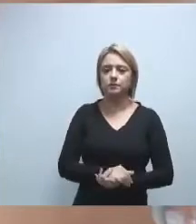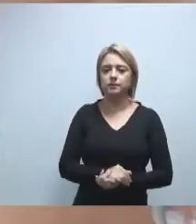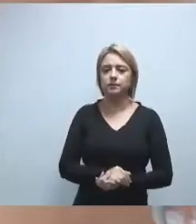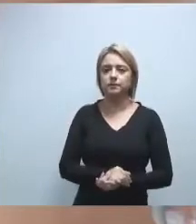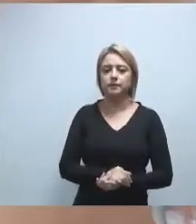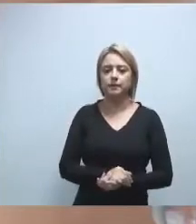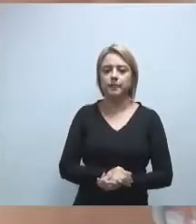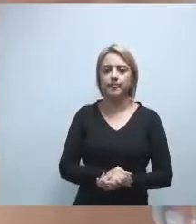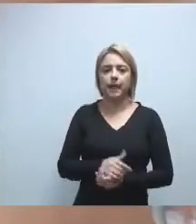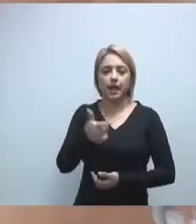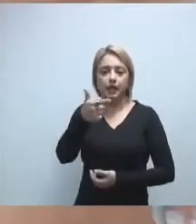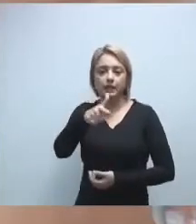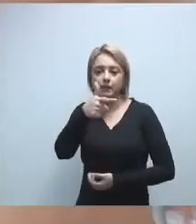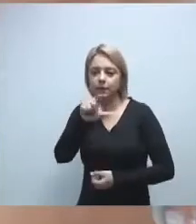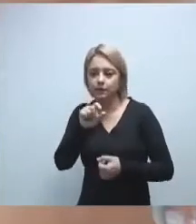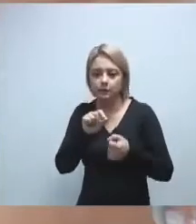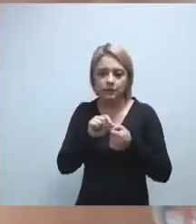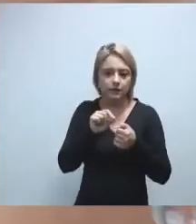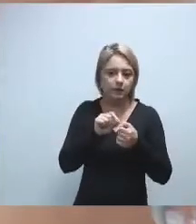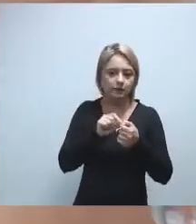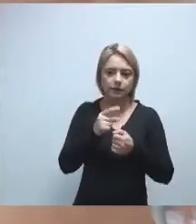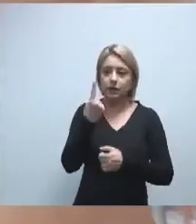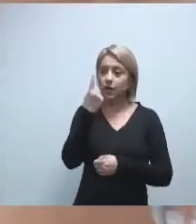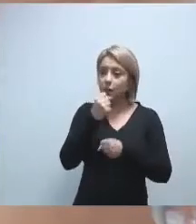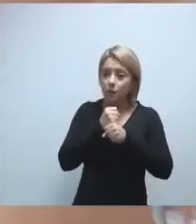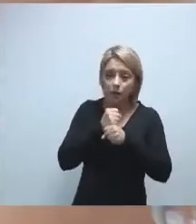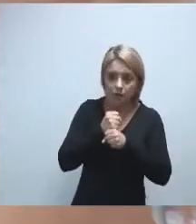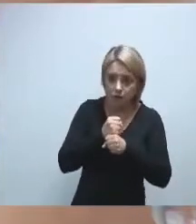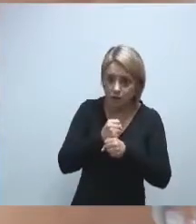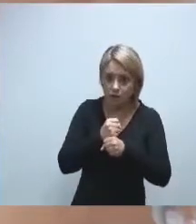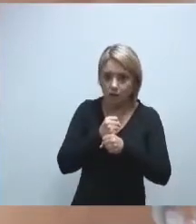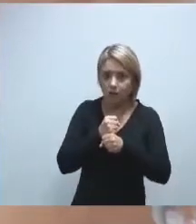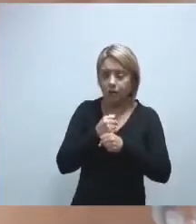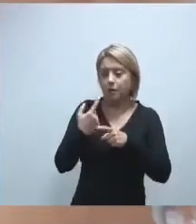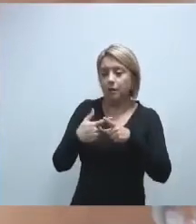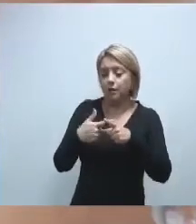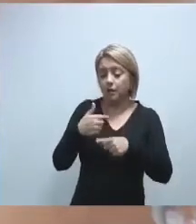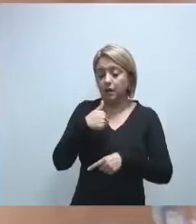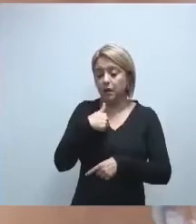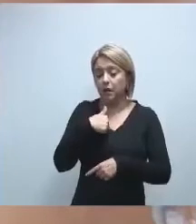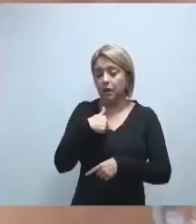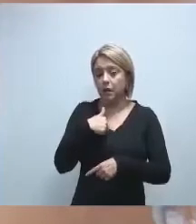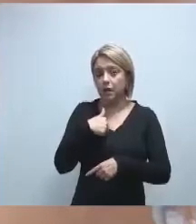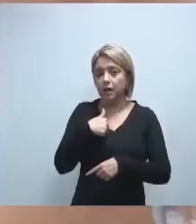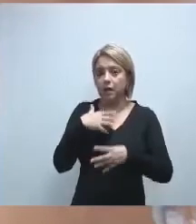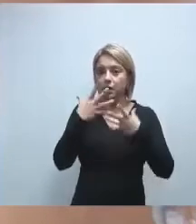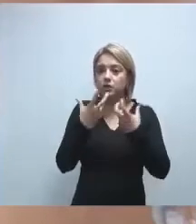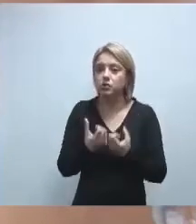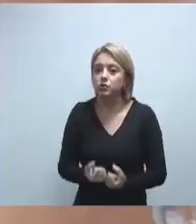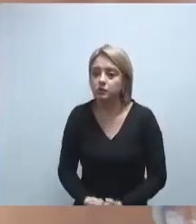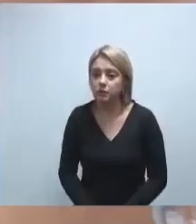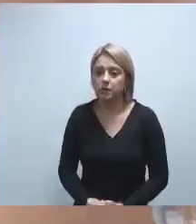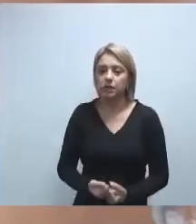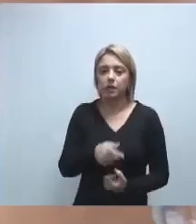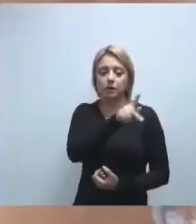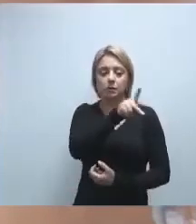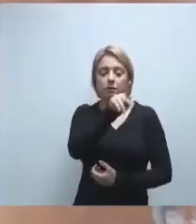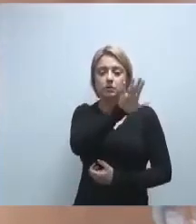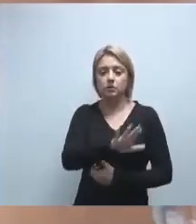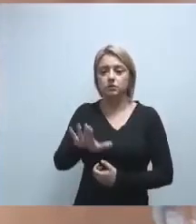que não tinha feito nenhum ano porque eu assumir a procuradoria geral